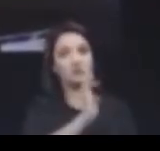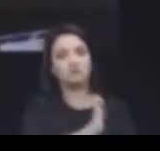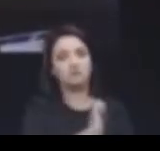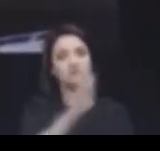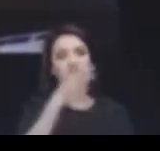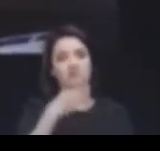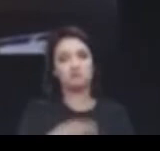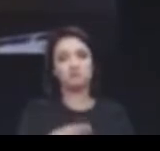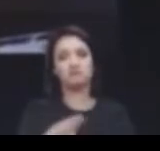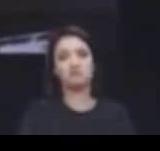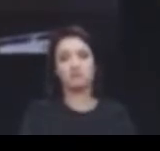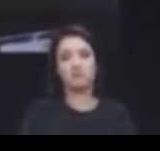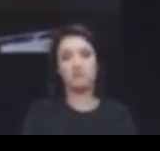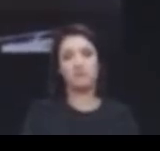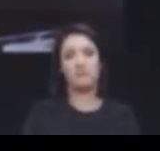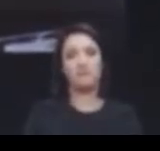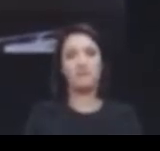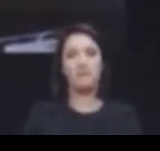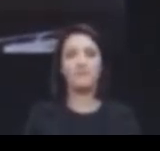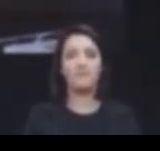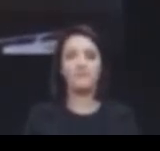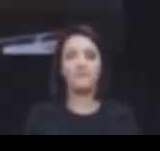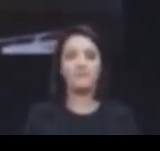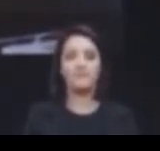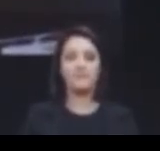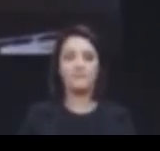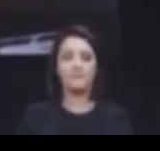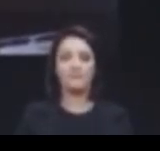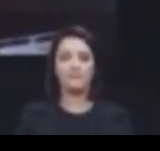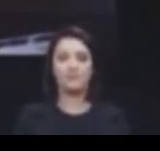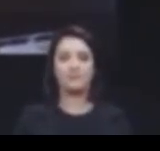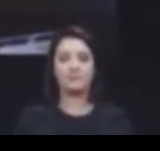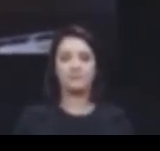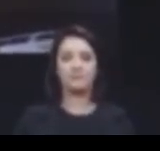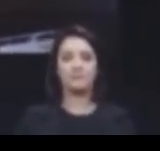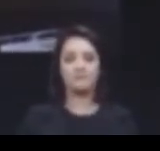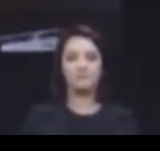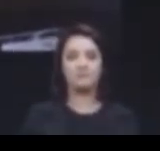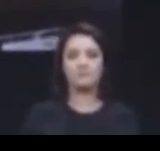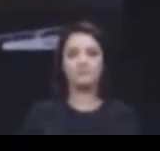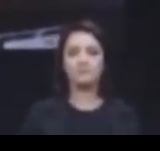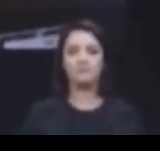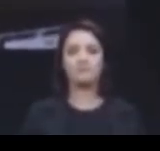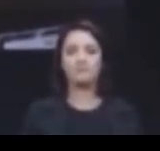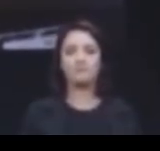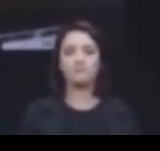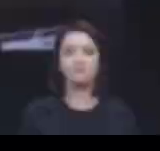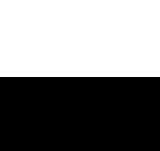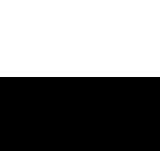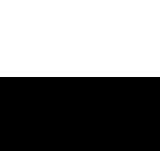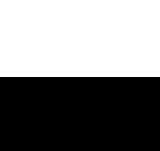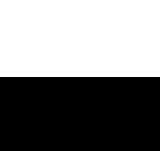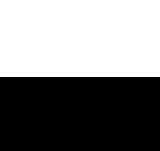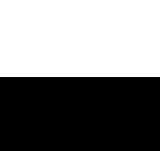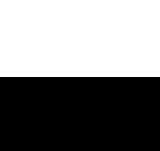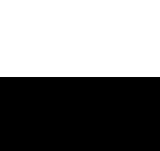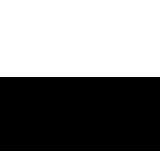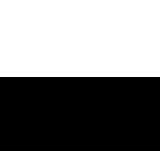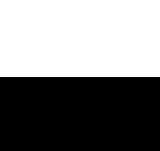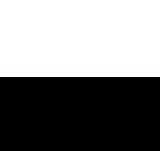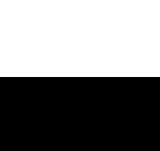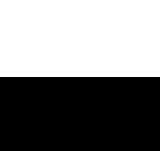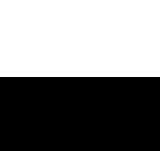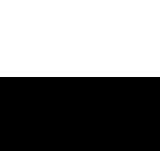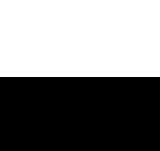estaduais, eventualmente, ou representativas das entidades municipais. Para